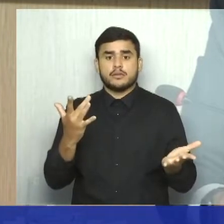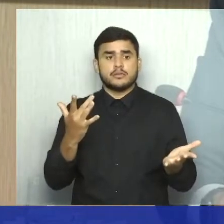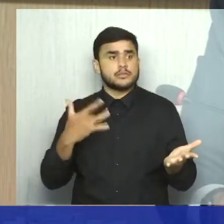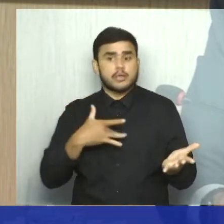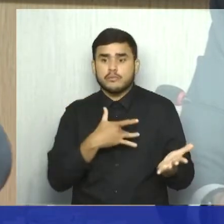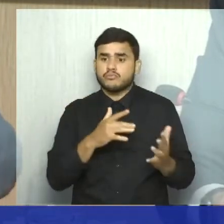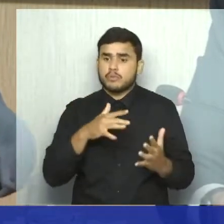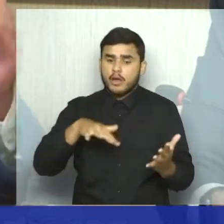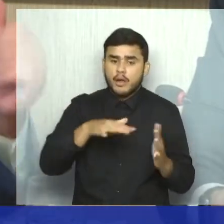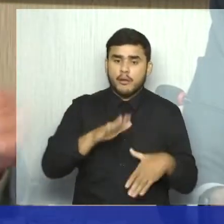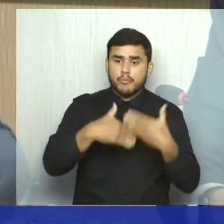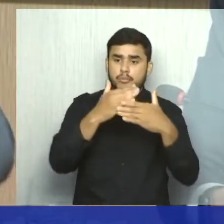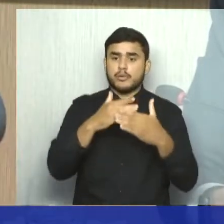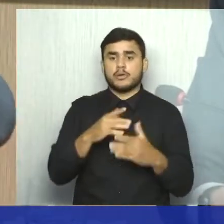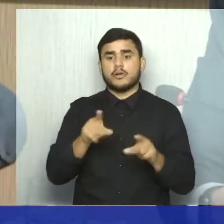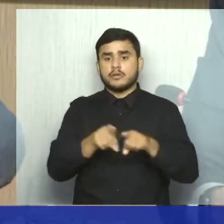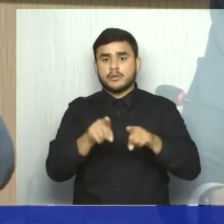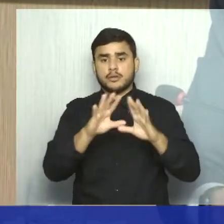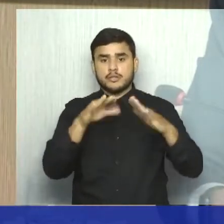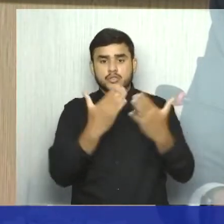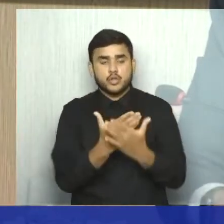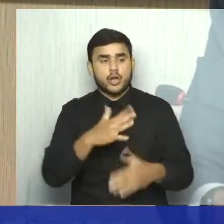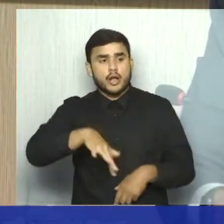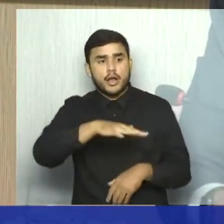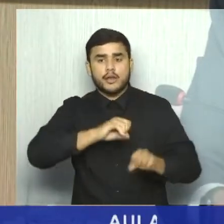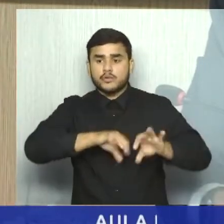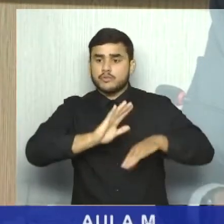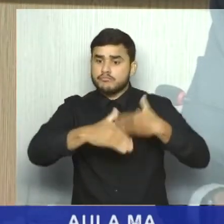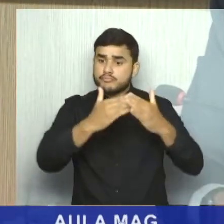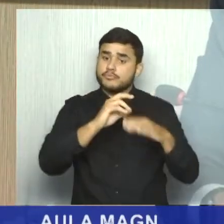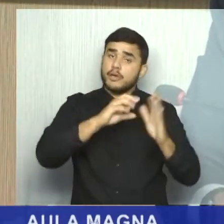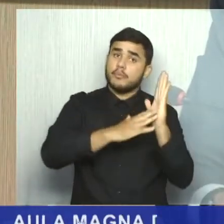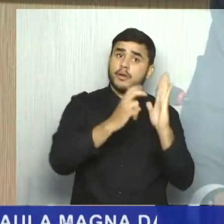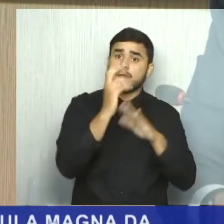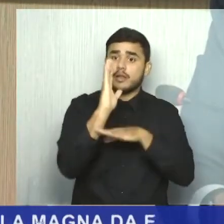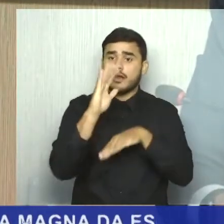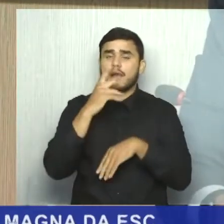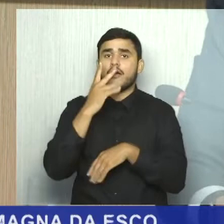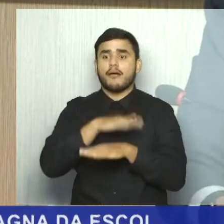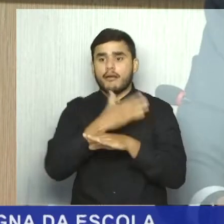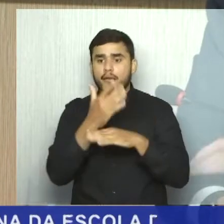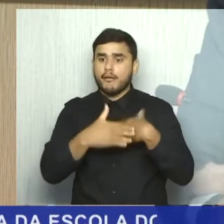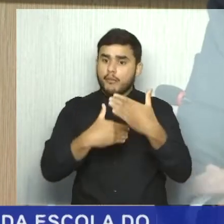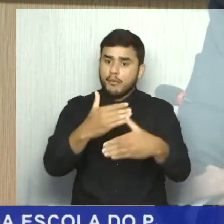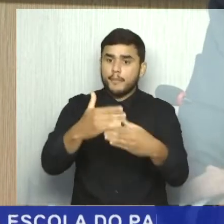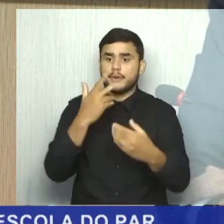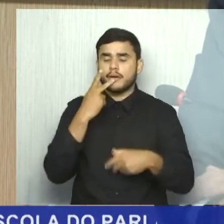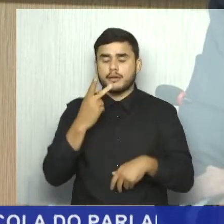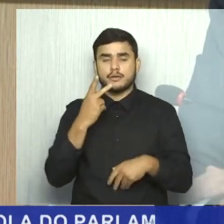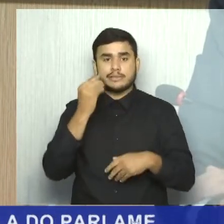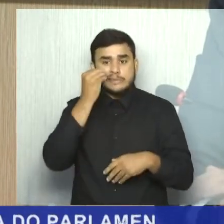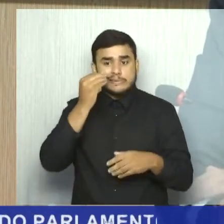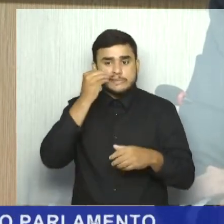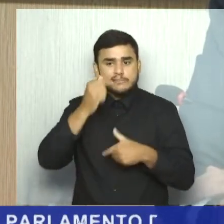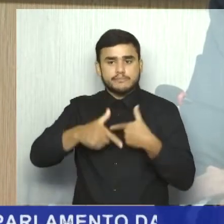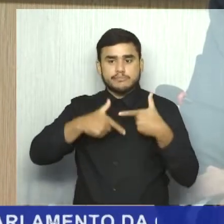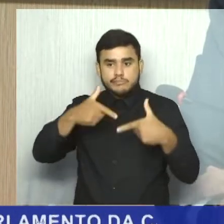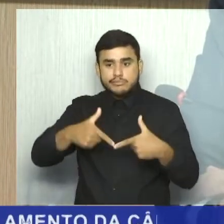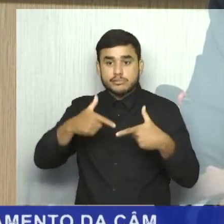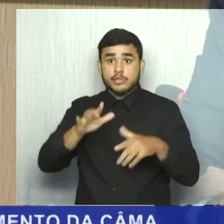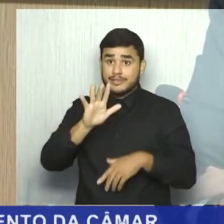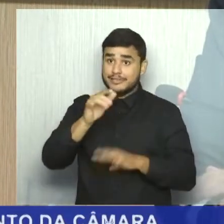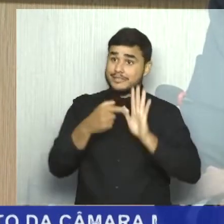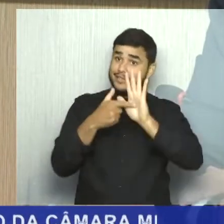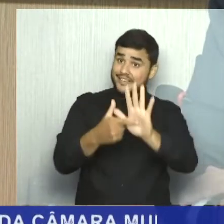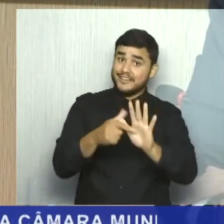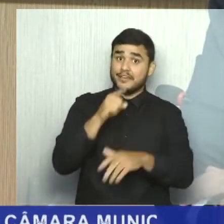que vai expandir a educação em tempo integral. E isso é a diferença que nós temos procurado fazer. Só que o que acontece? Quando a gente anuncia que vai